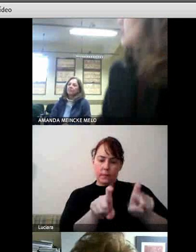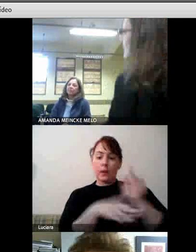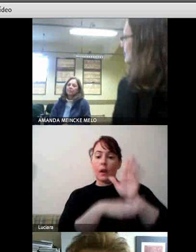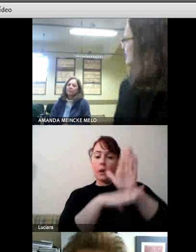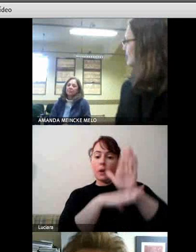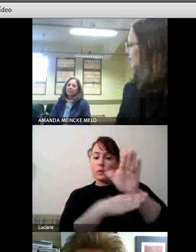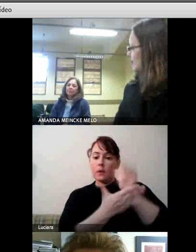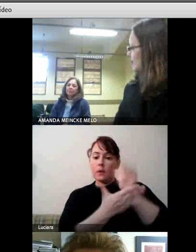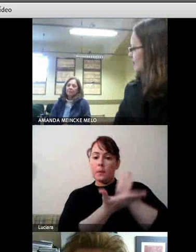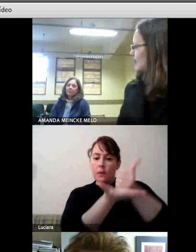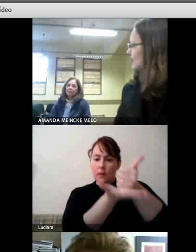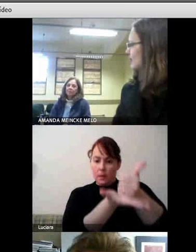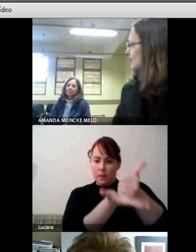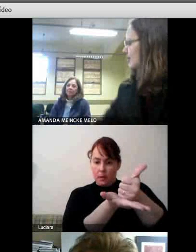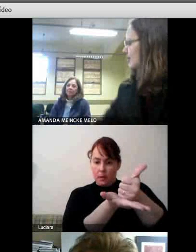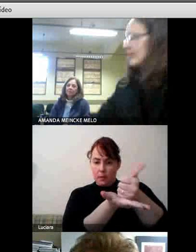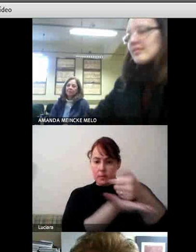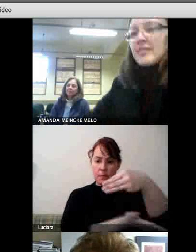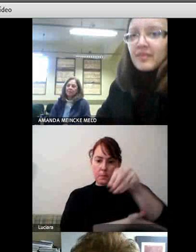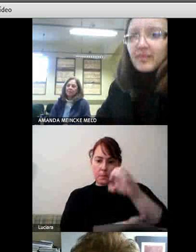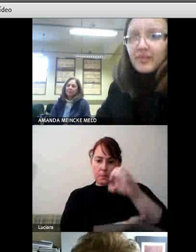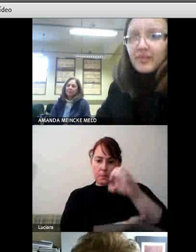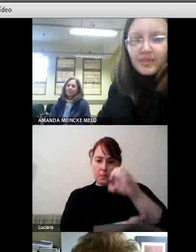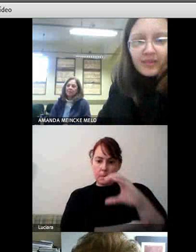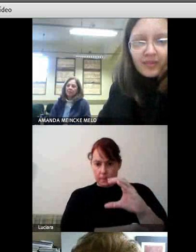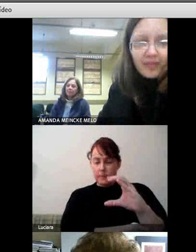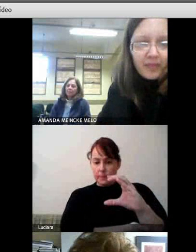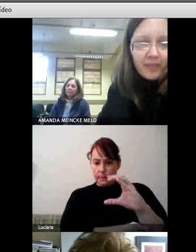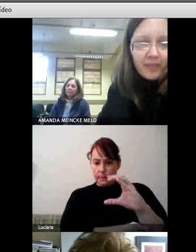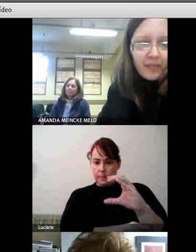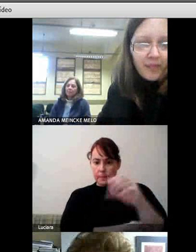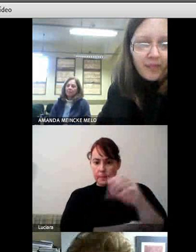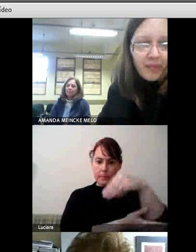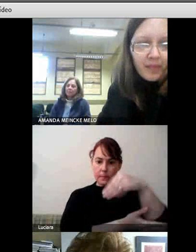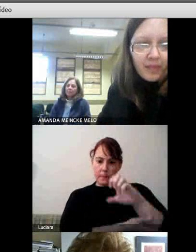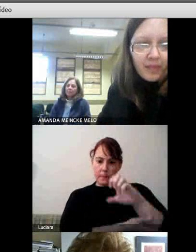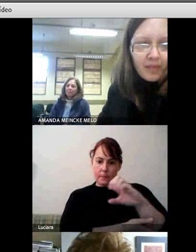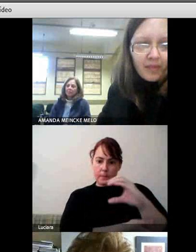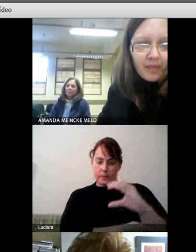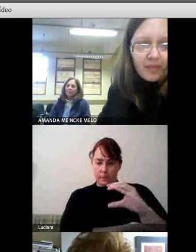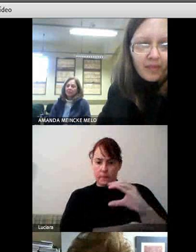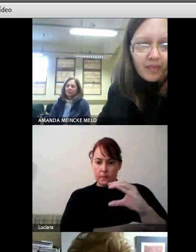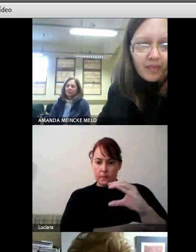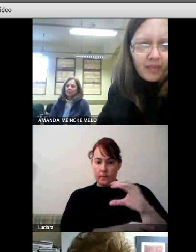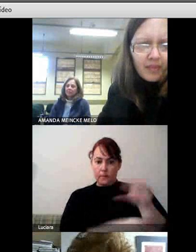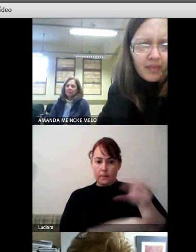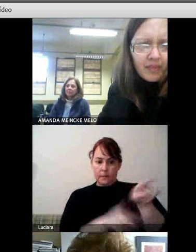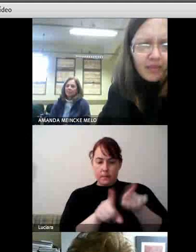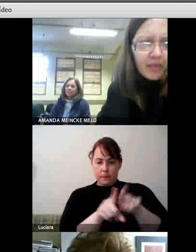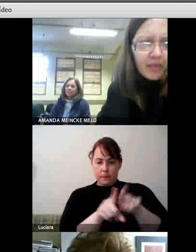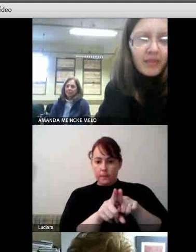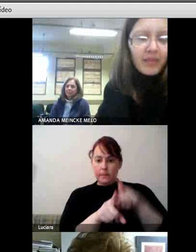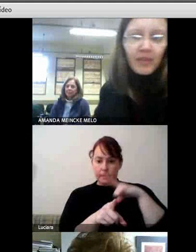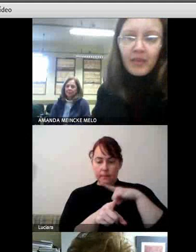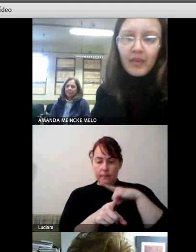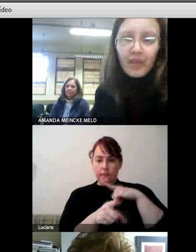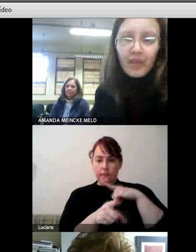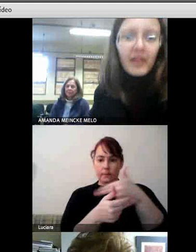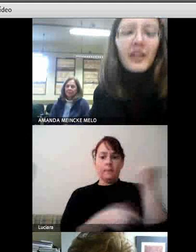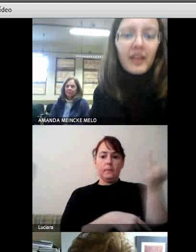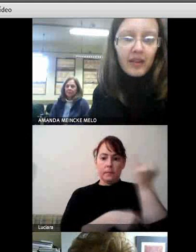É. Ele está em contato com a Cristina do NTE. É, ótimo. Porque... onde é que está a pergunta dele? Essa que você